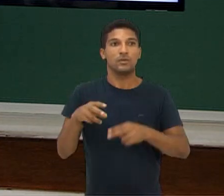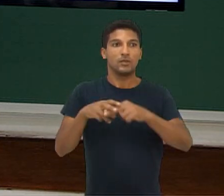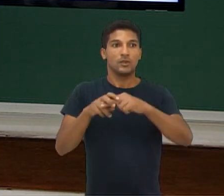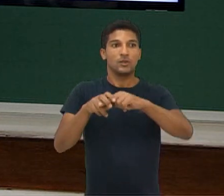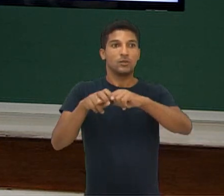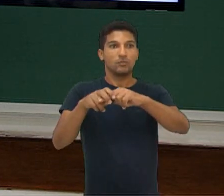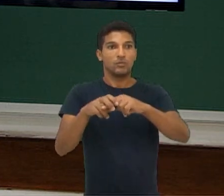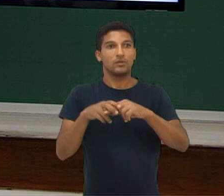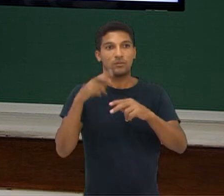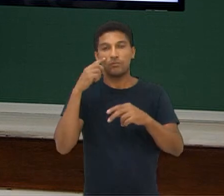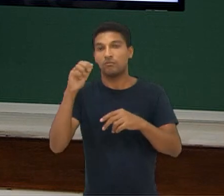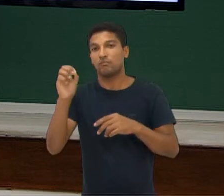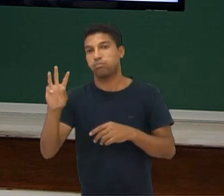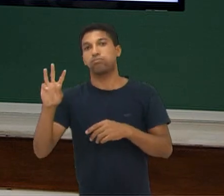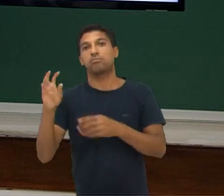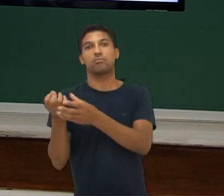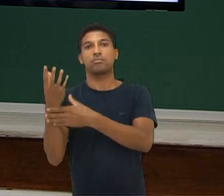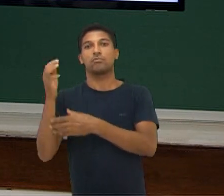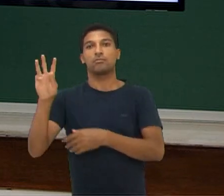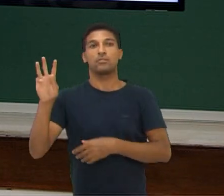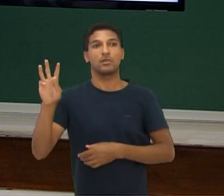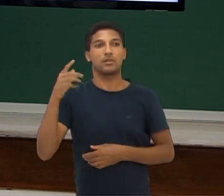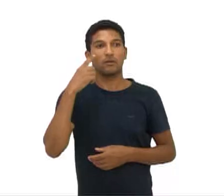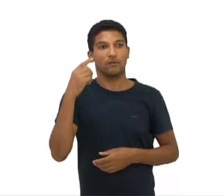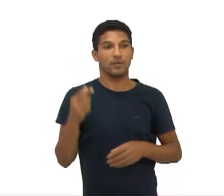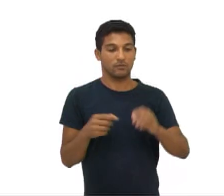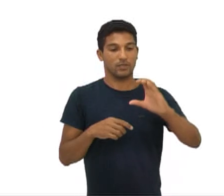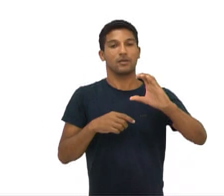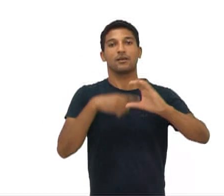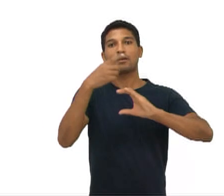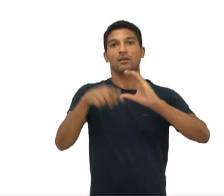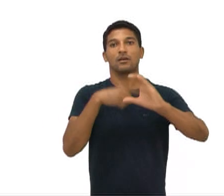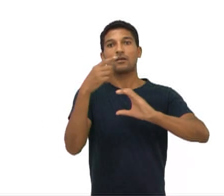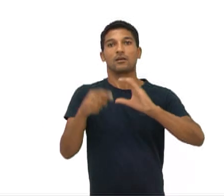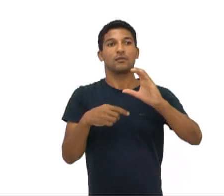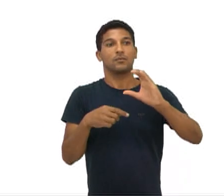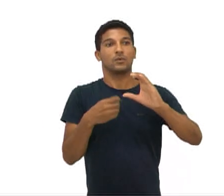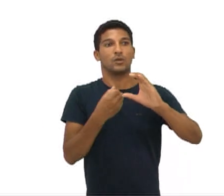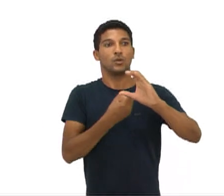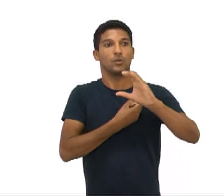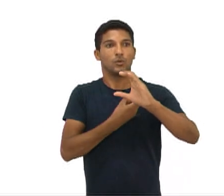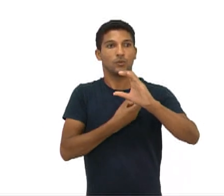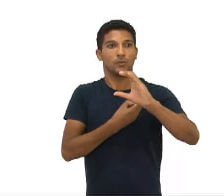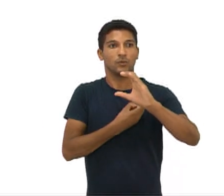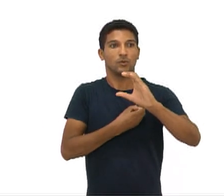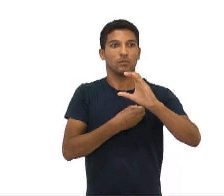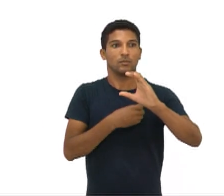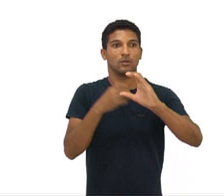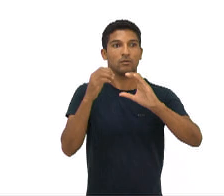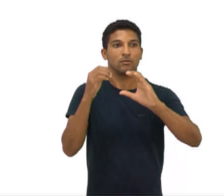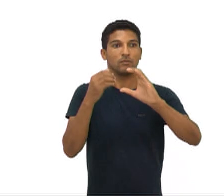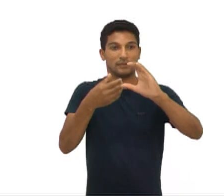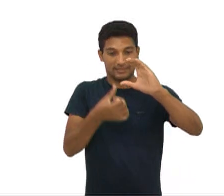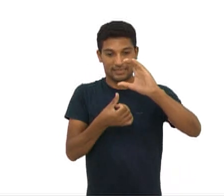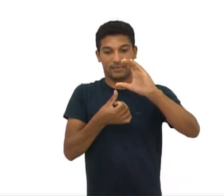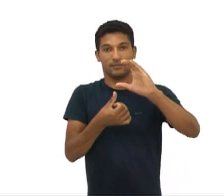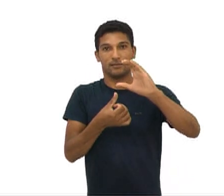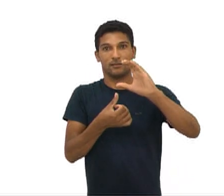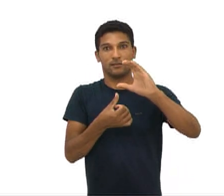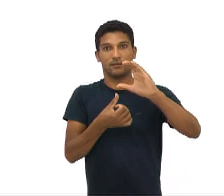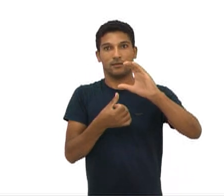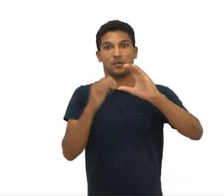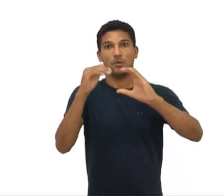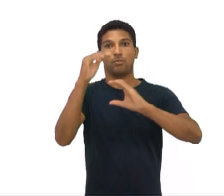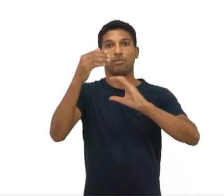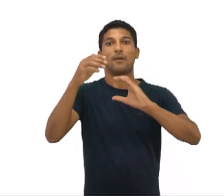W. Aqui um exemplo do que acontece, o carbono, número atômico 6 e número de massa 14, emite a